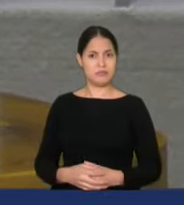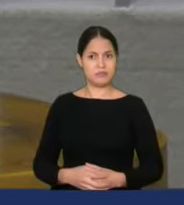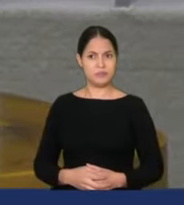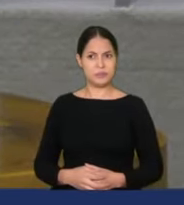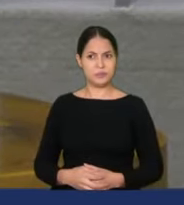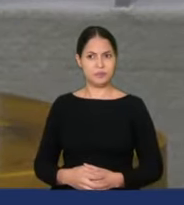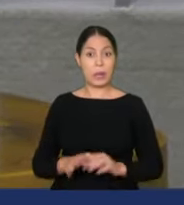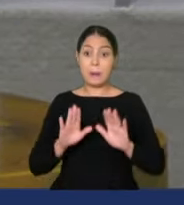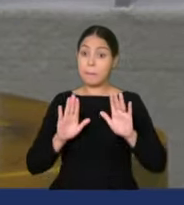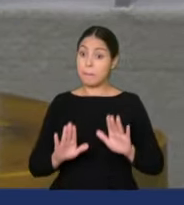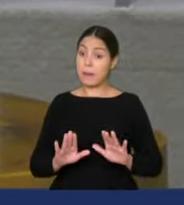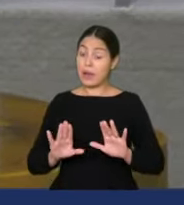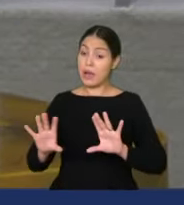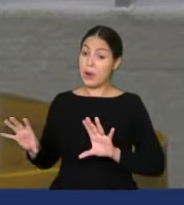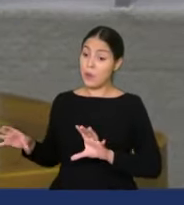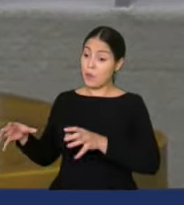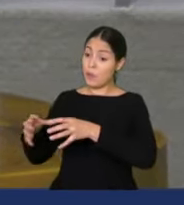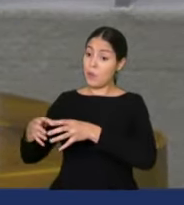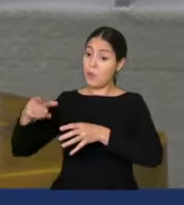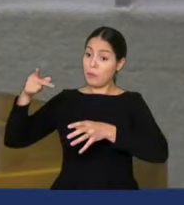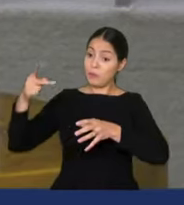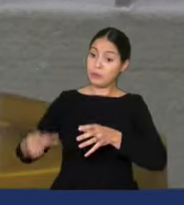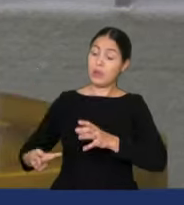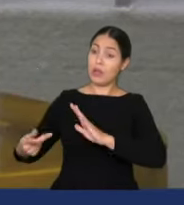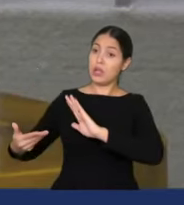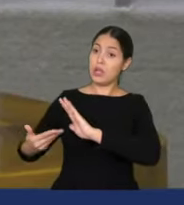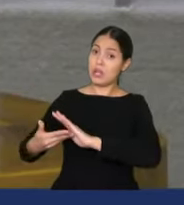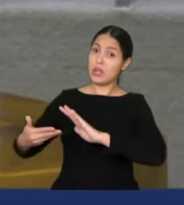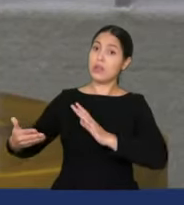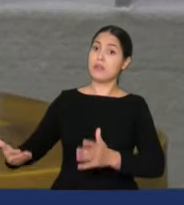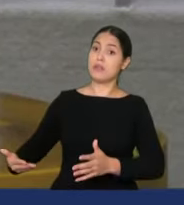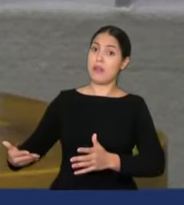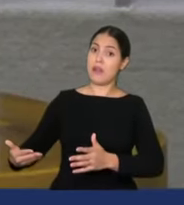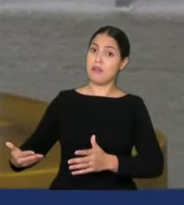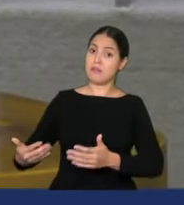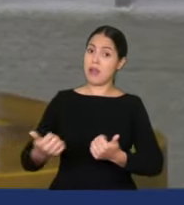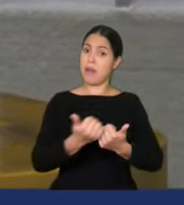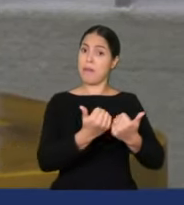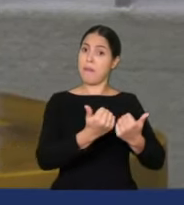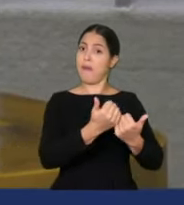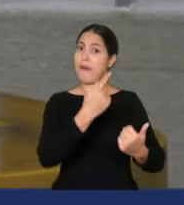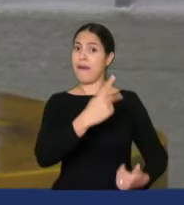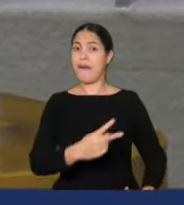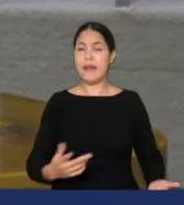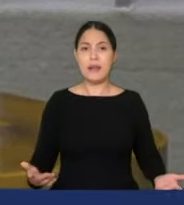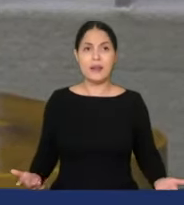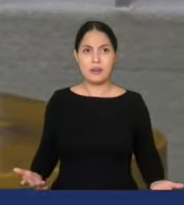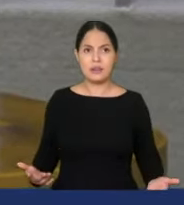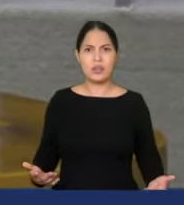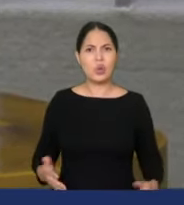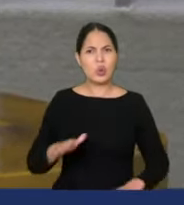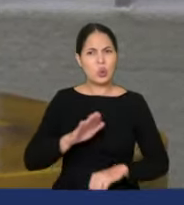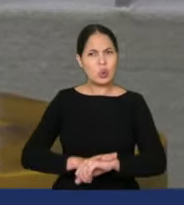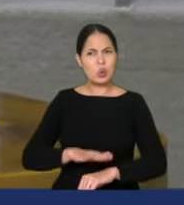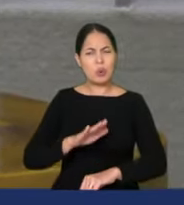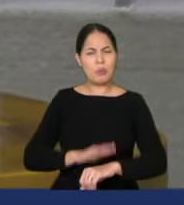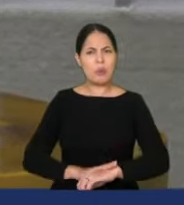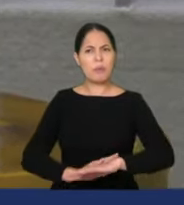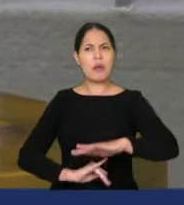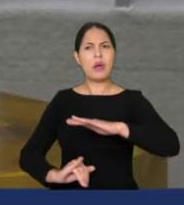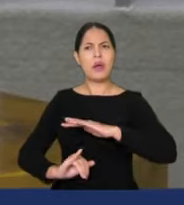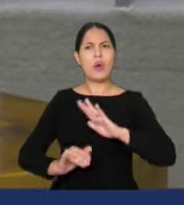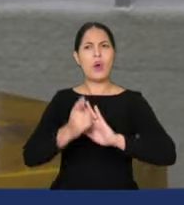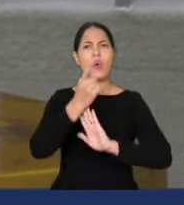parte dos que aqui nessa casa se encontram, exatamente no momento que se institucionalizou o